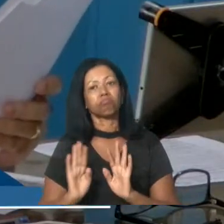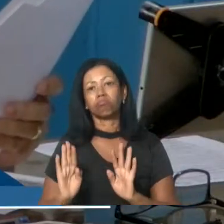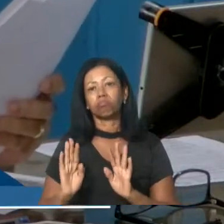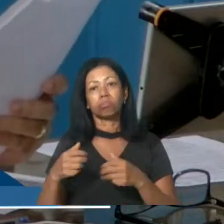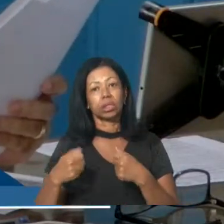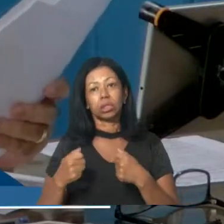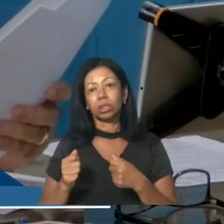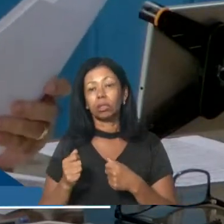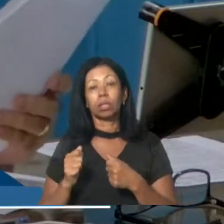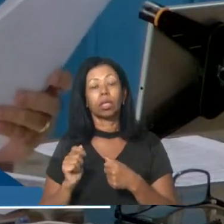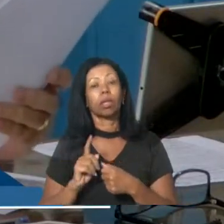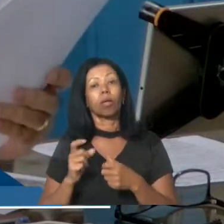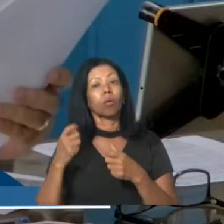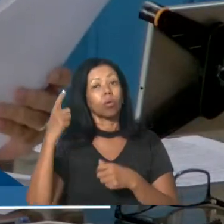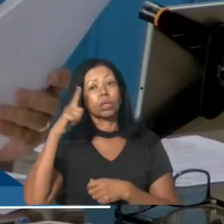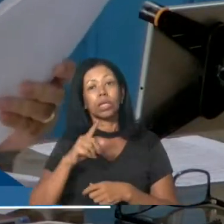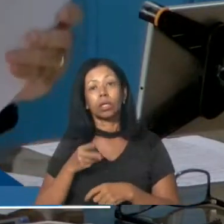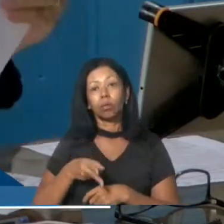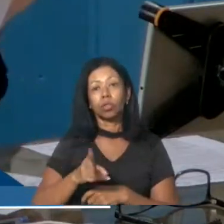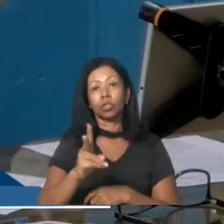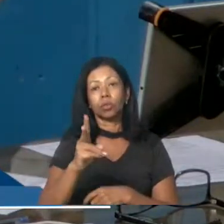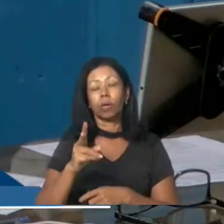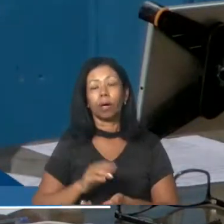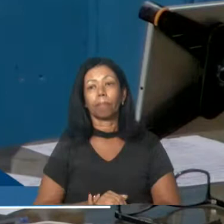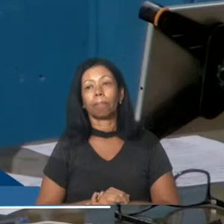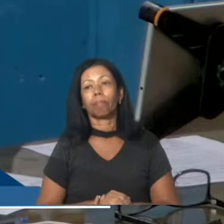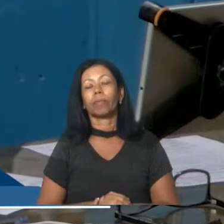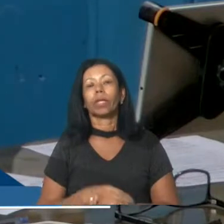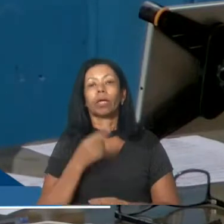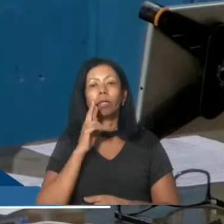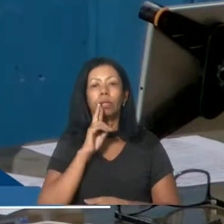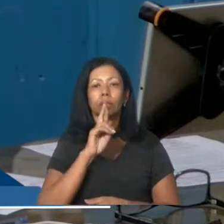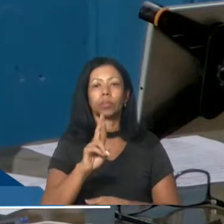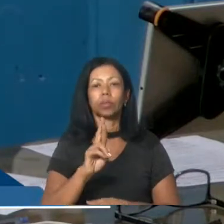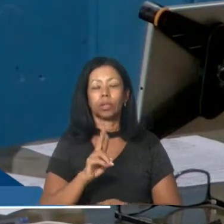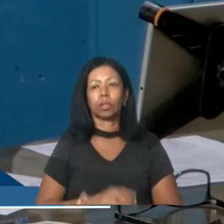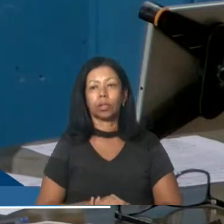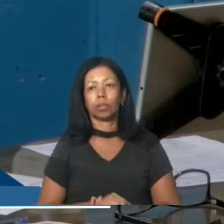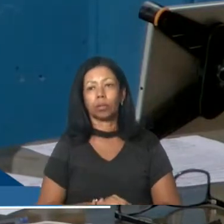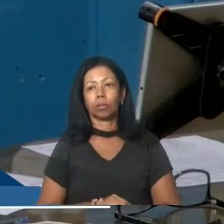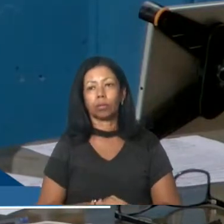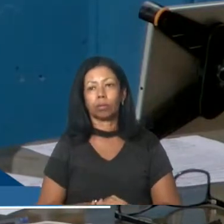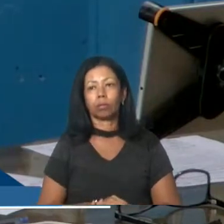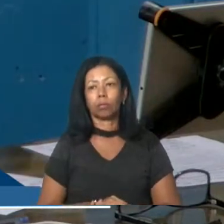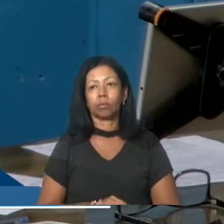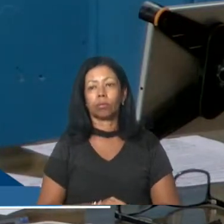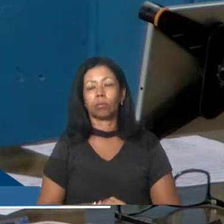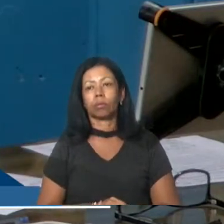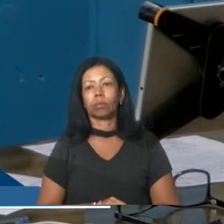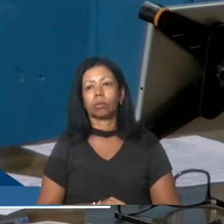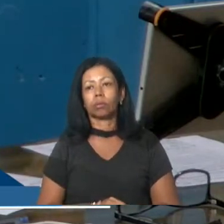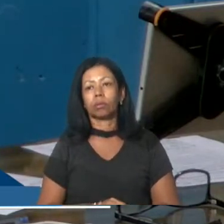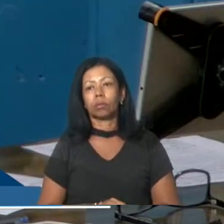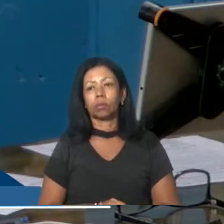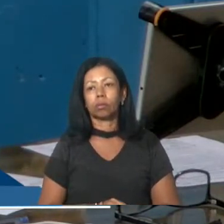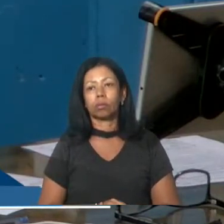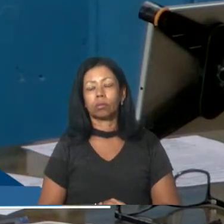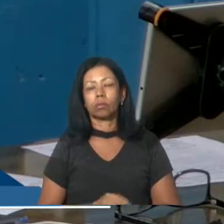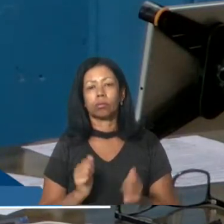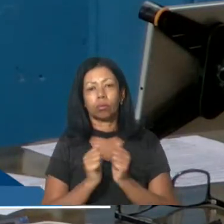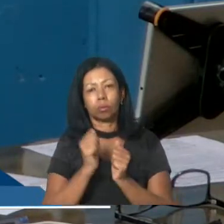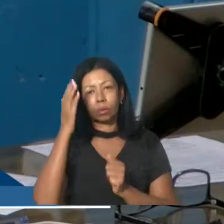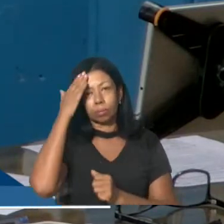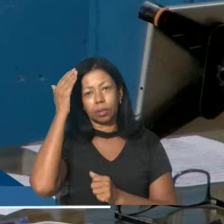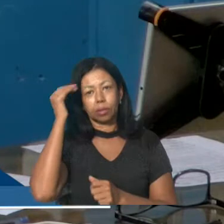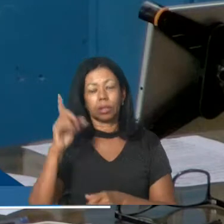6, e o livro é grande, cara. E aí ela respondeu com maestria para a gente. Atualmente estamos com o apoio